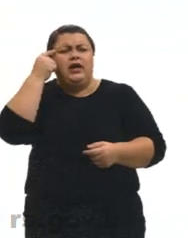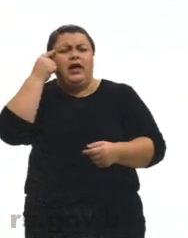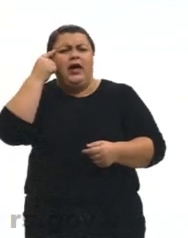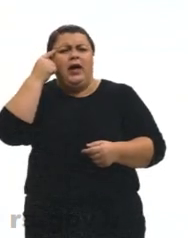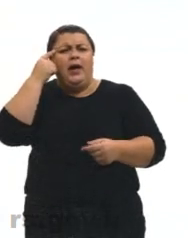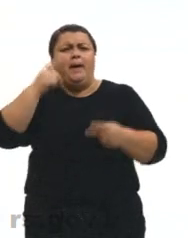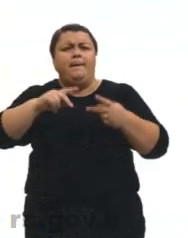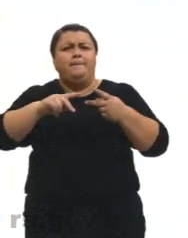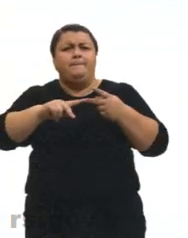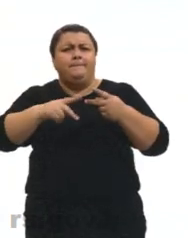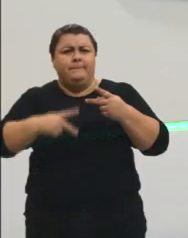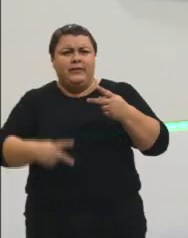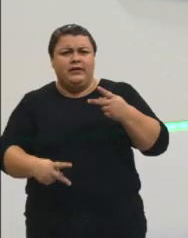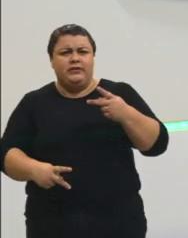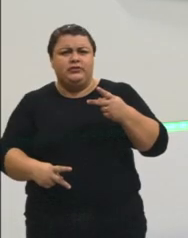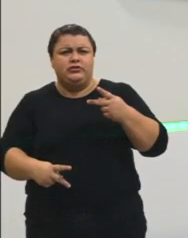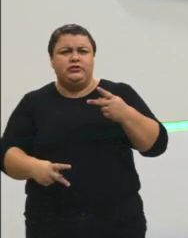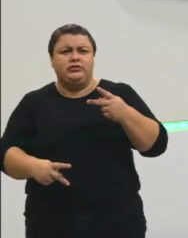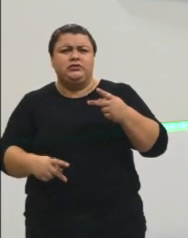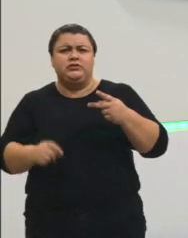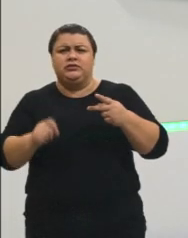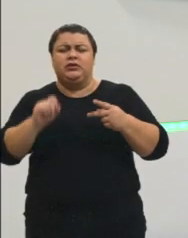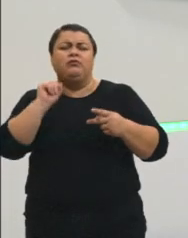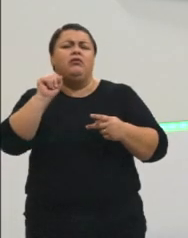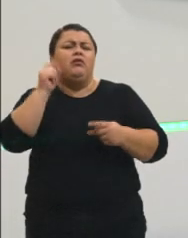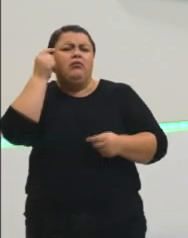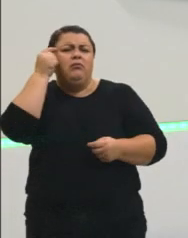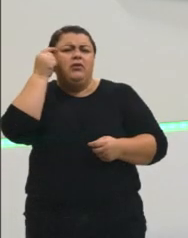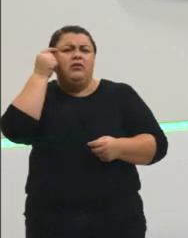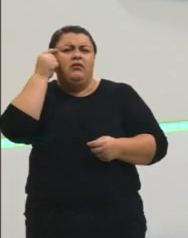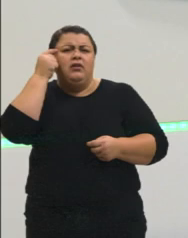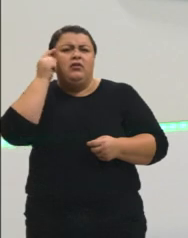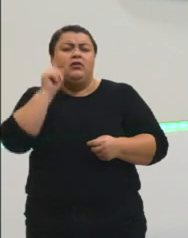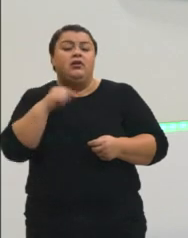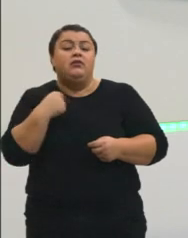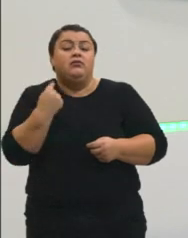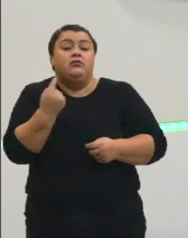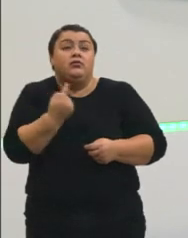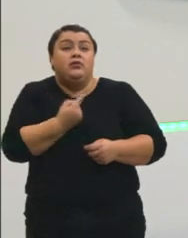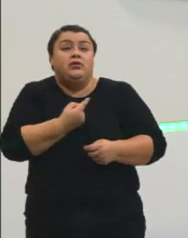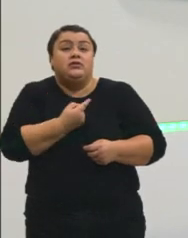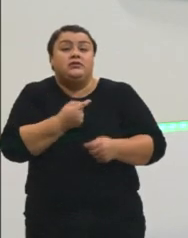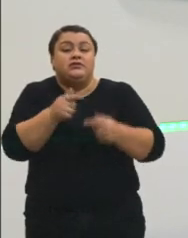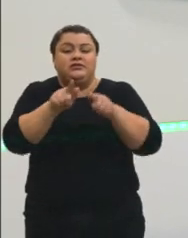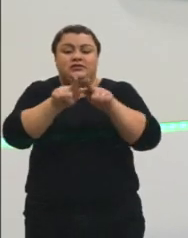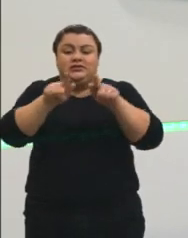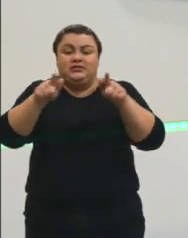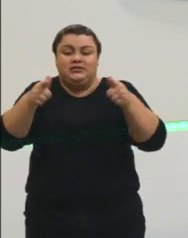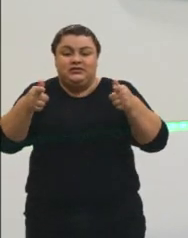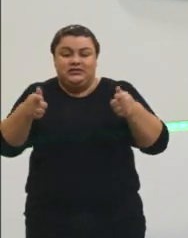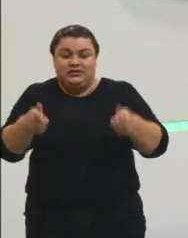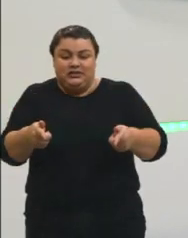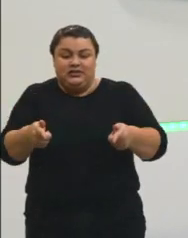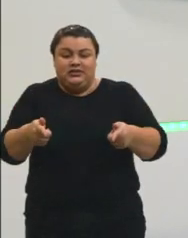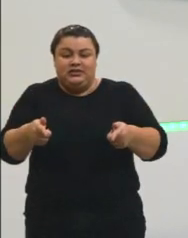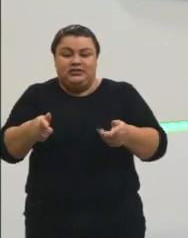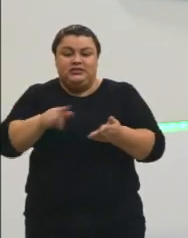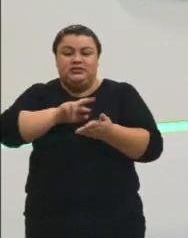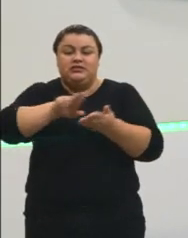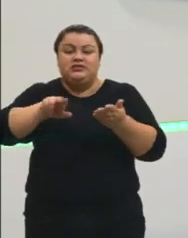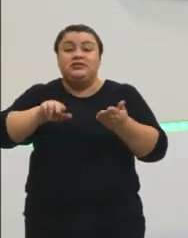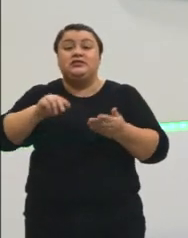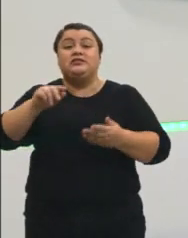Paradigma tá a gente está pensando nas nossas classes gramaticais